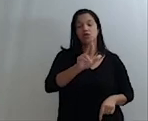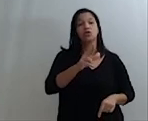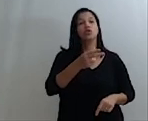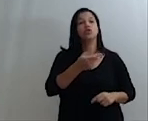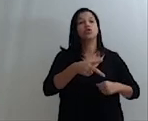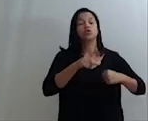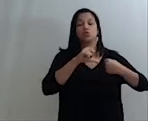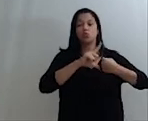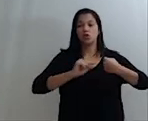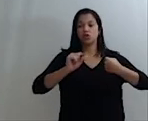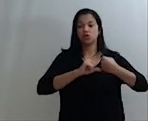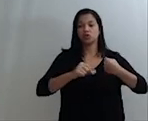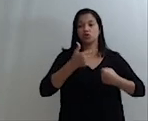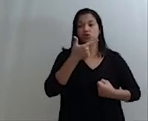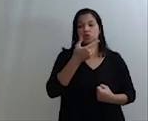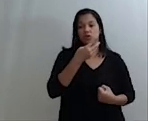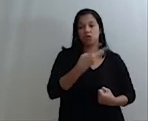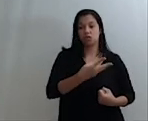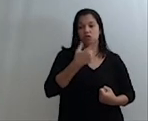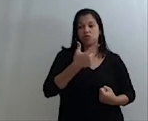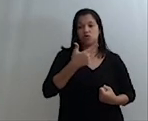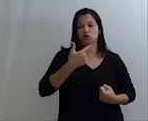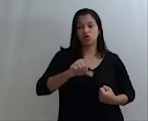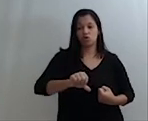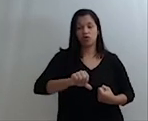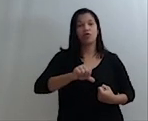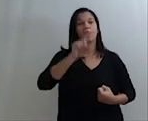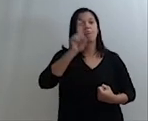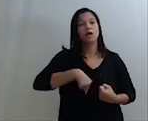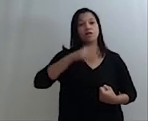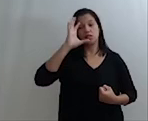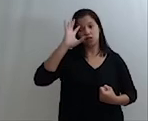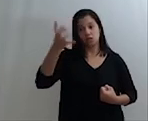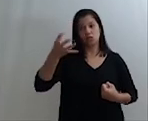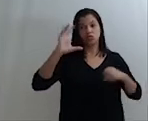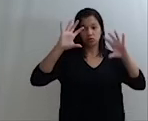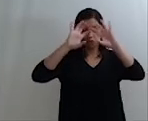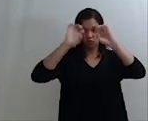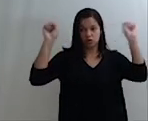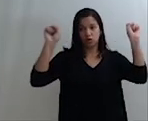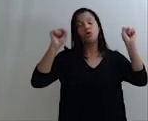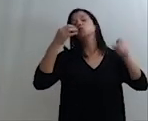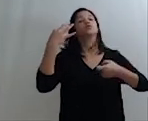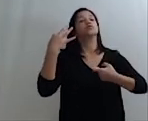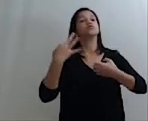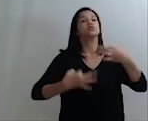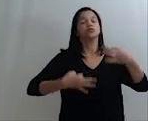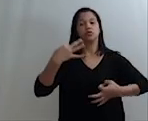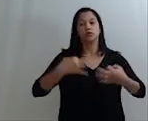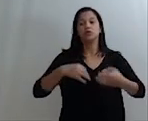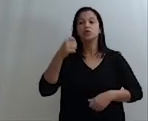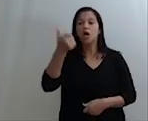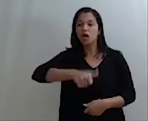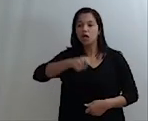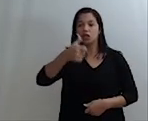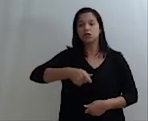319 a decisão do tribunal de justiça Analisa bem o caso e confirma